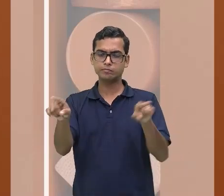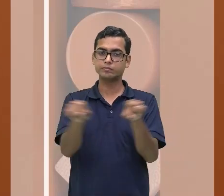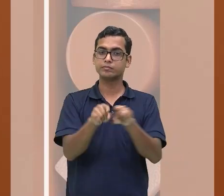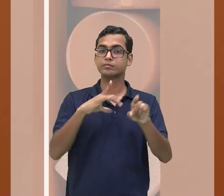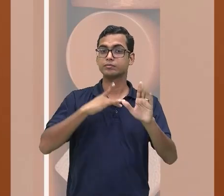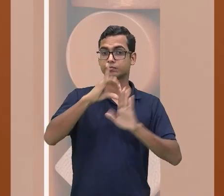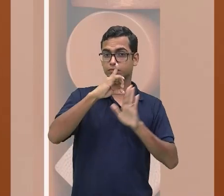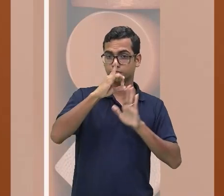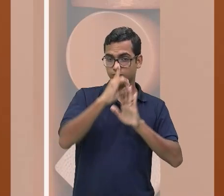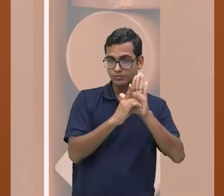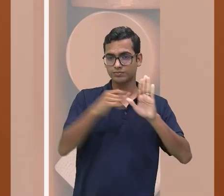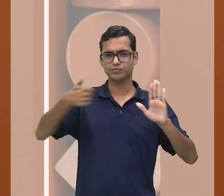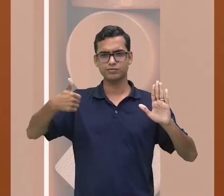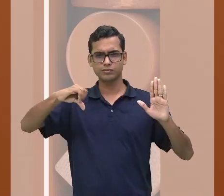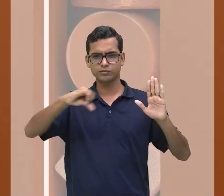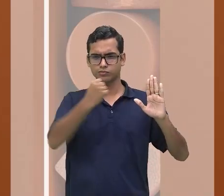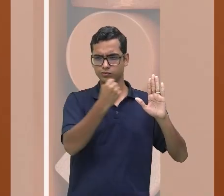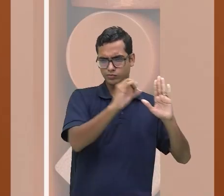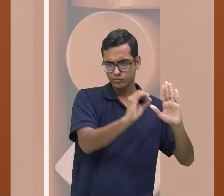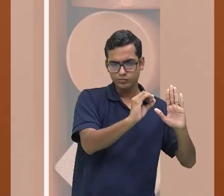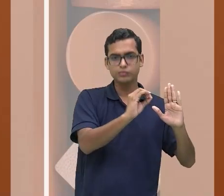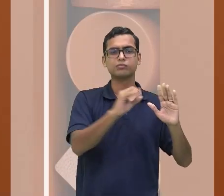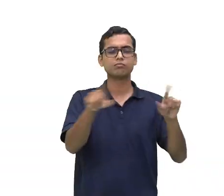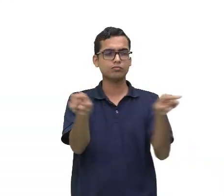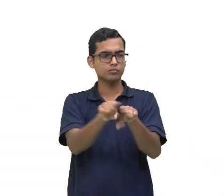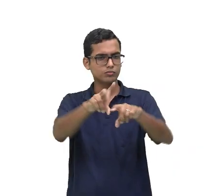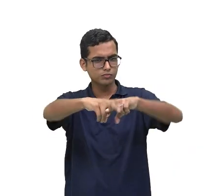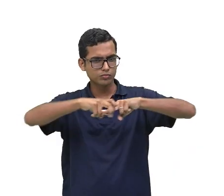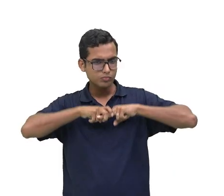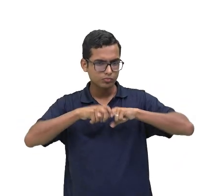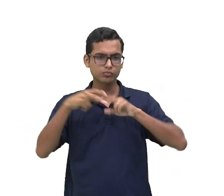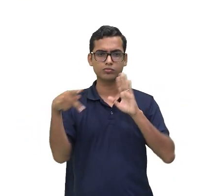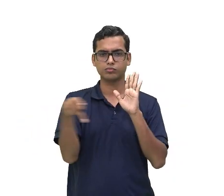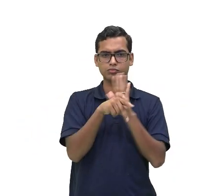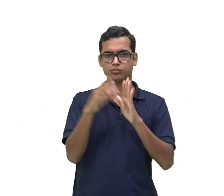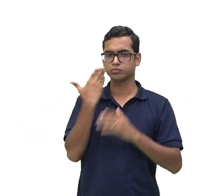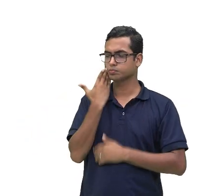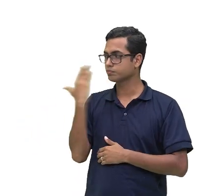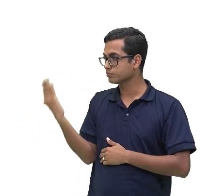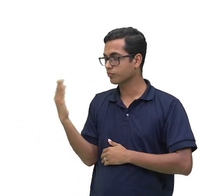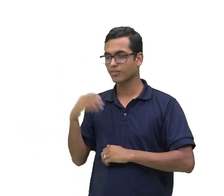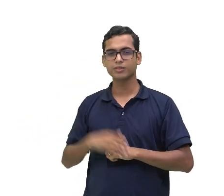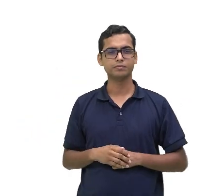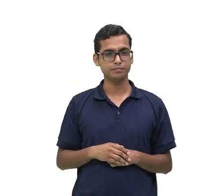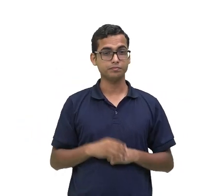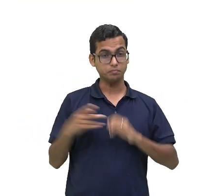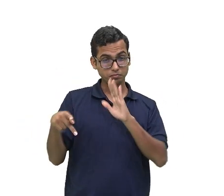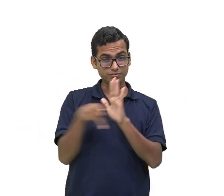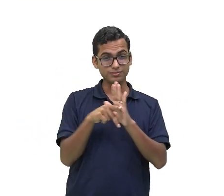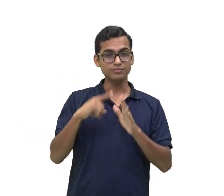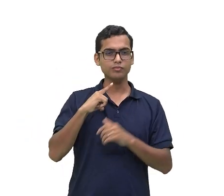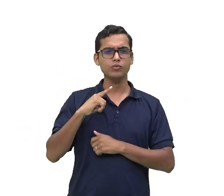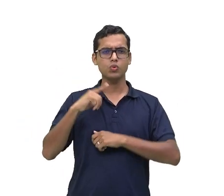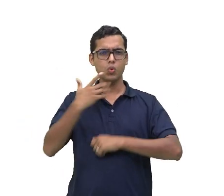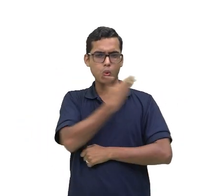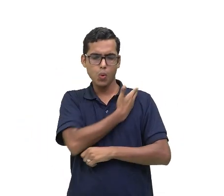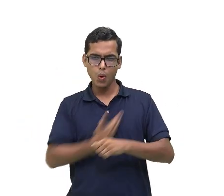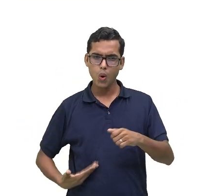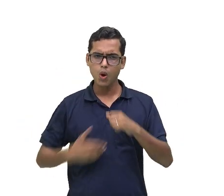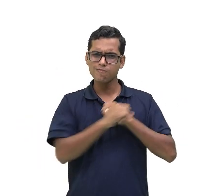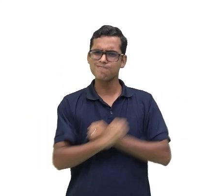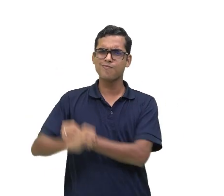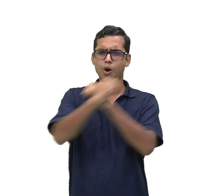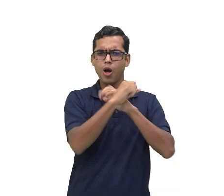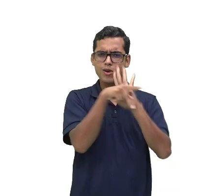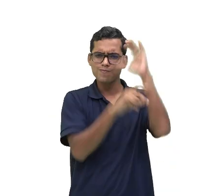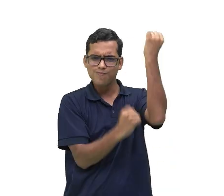aí, de 1980, em decorrência, né, da forte atuação do Estado na proteção da